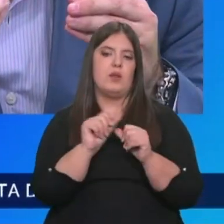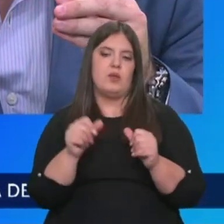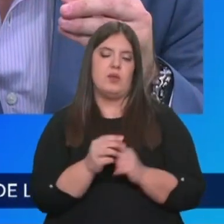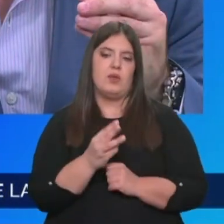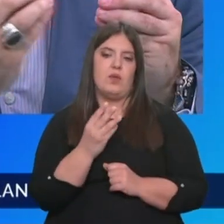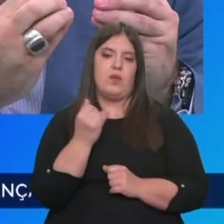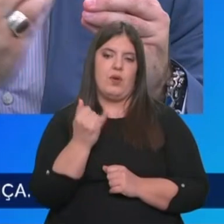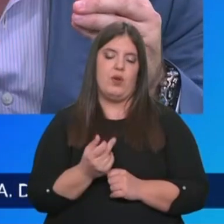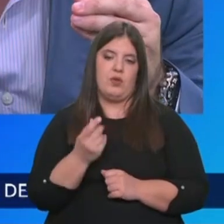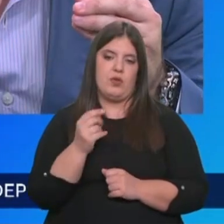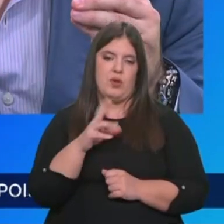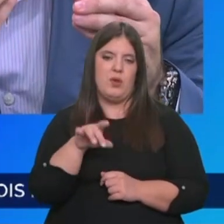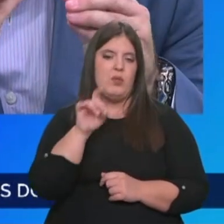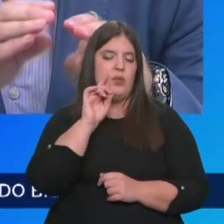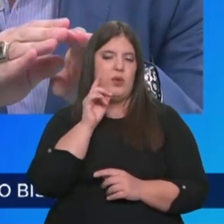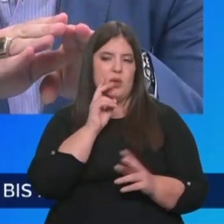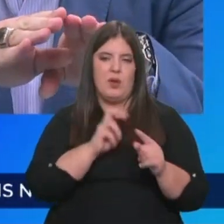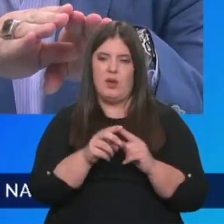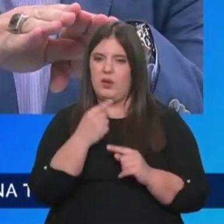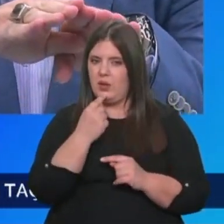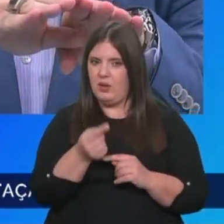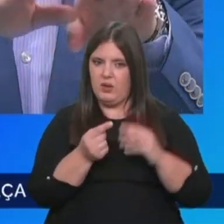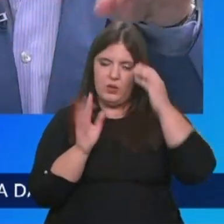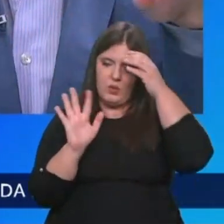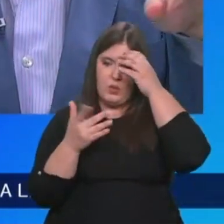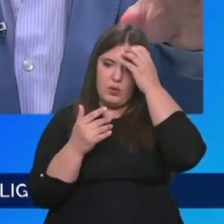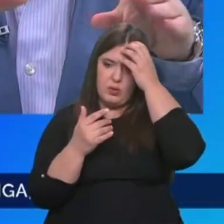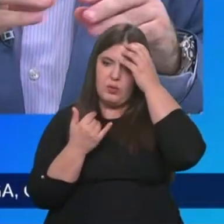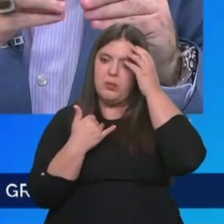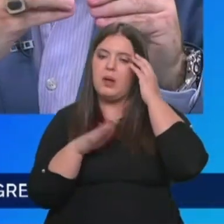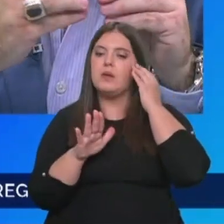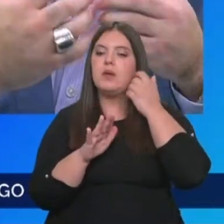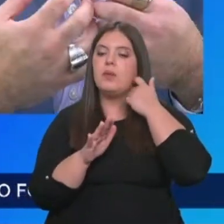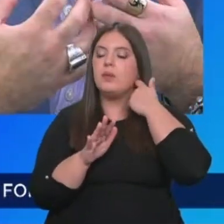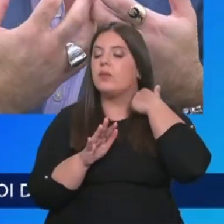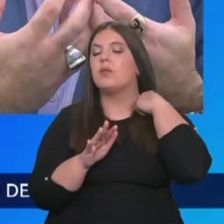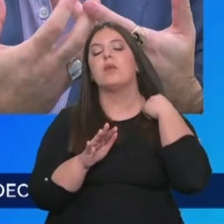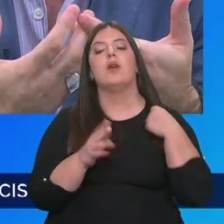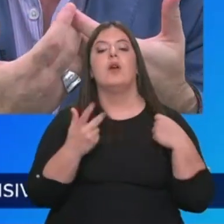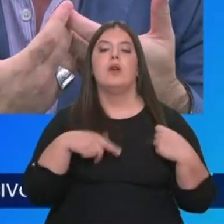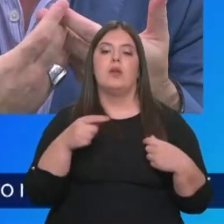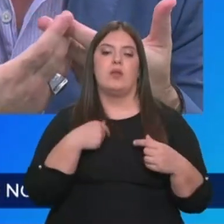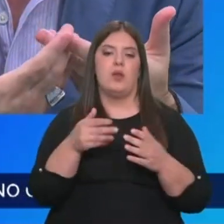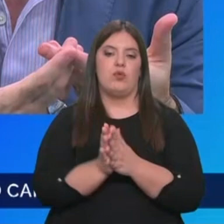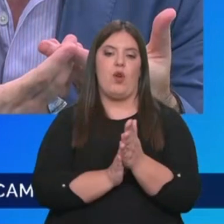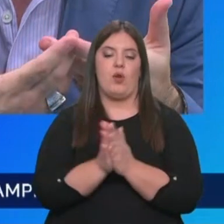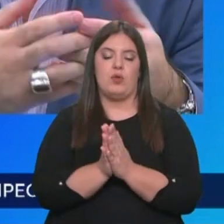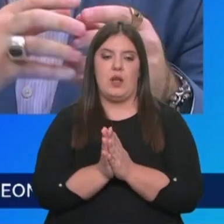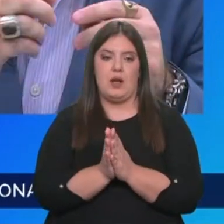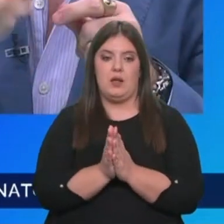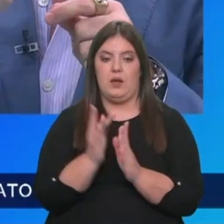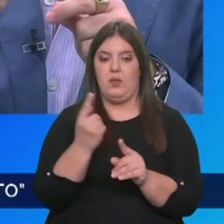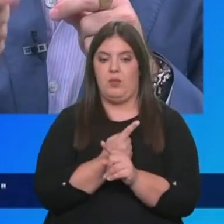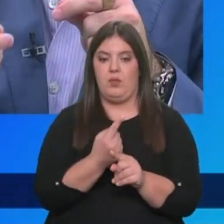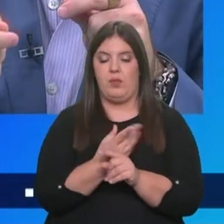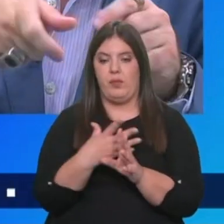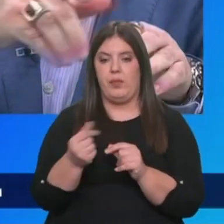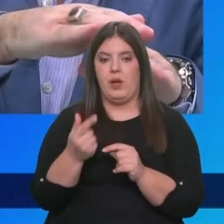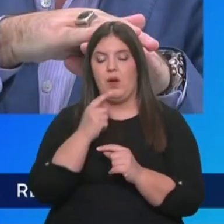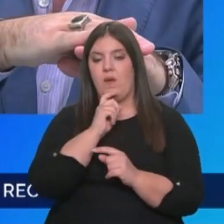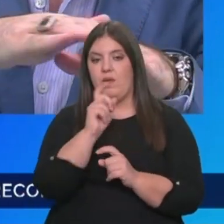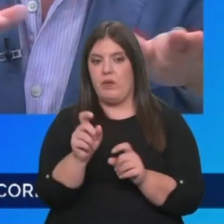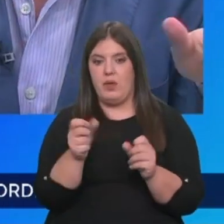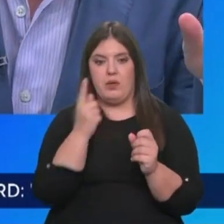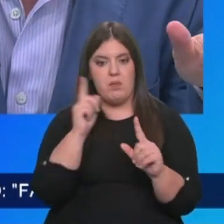1 tem um sistema de proteção elétrico que diz o seguinte: quando isto passa, quando nós estamos a utilizar demasiados instrumentos, dispara um alarme